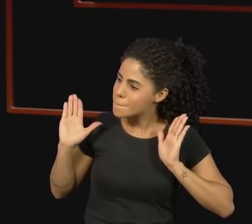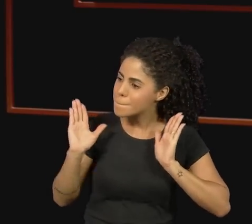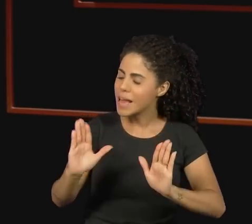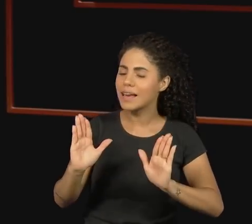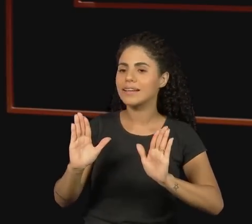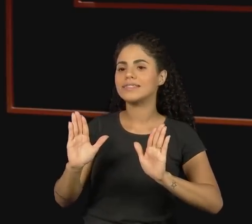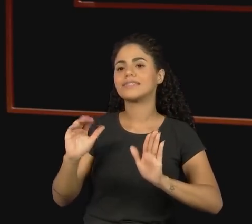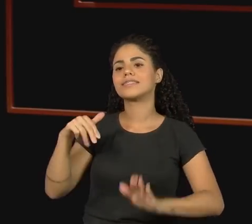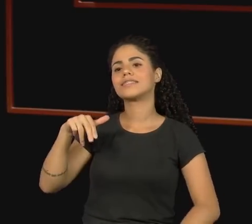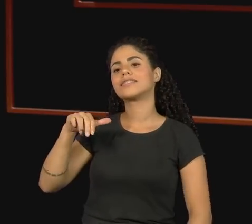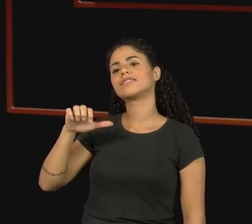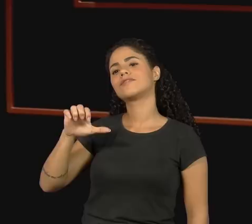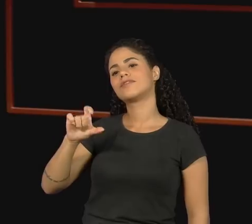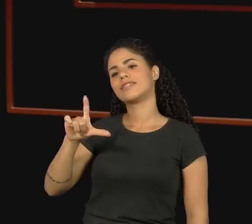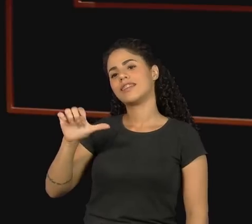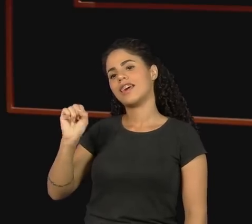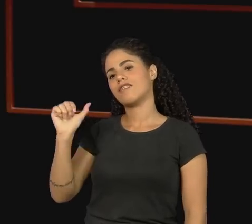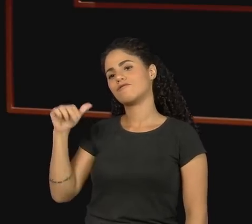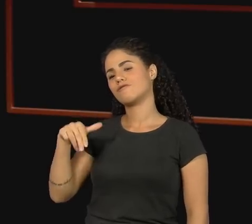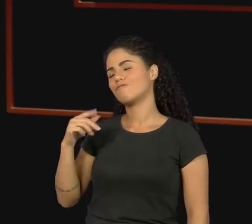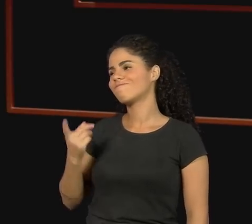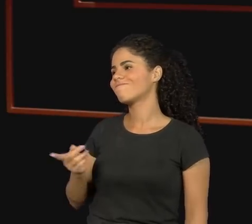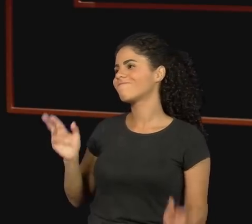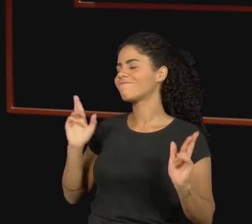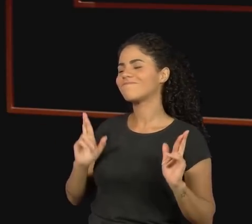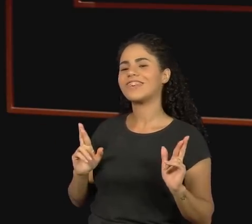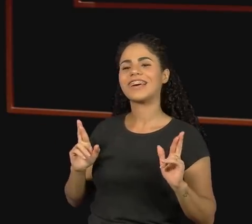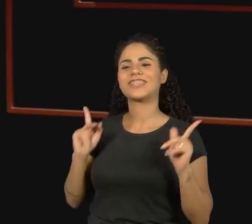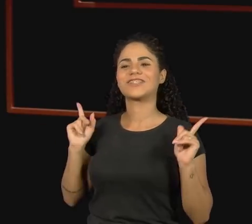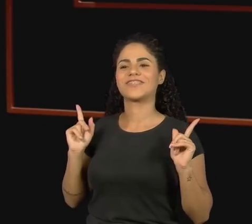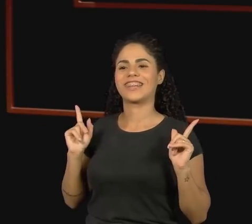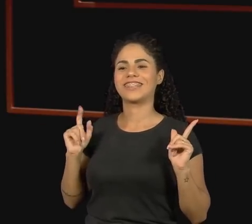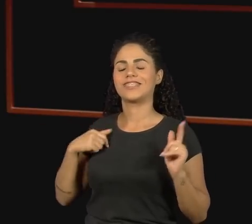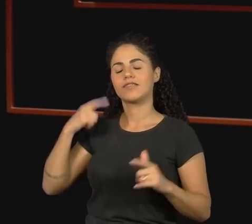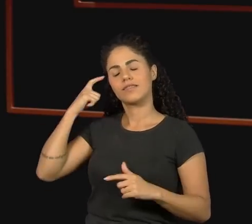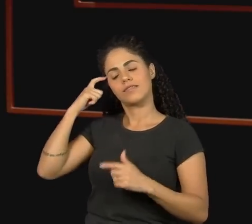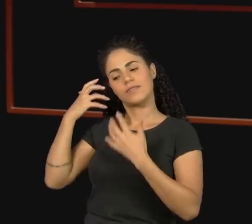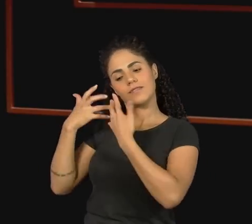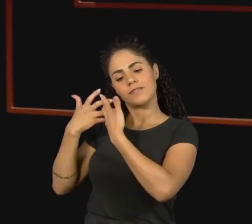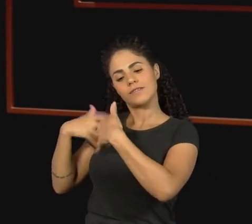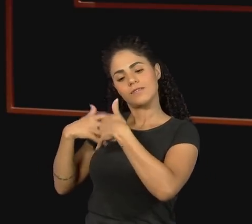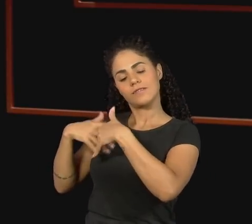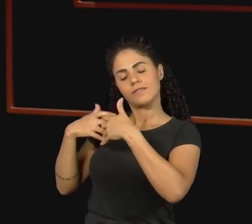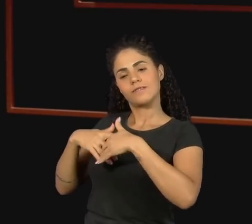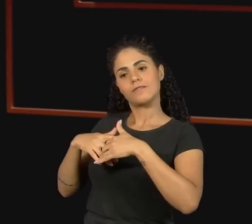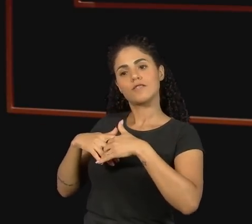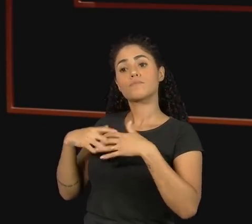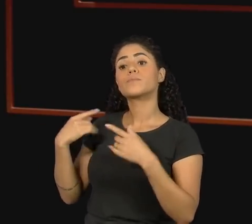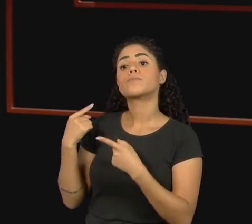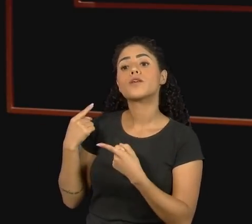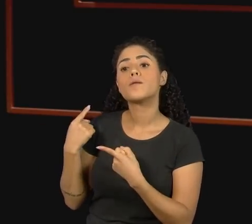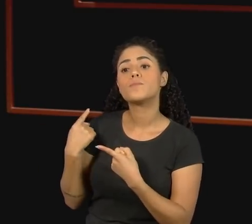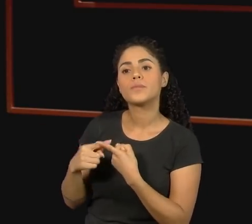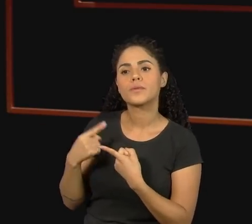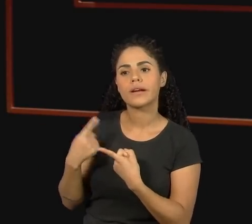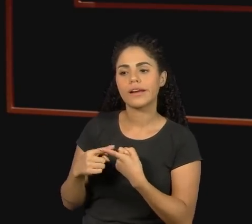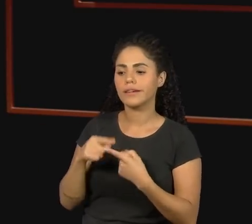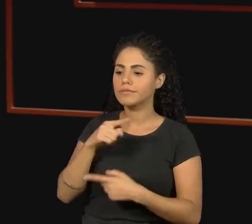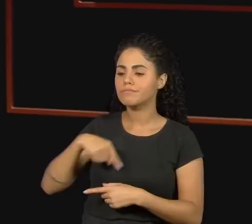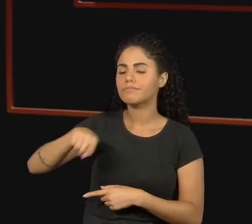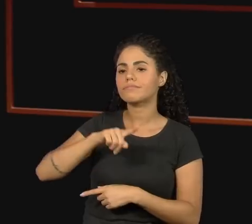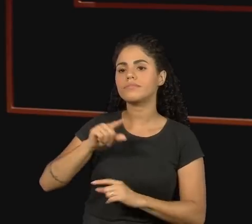Teatro Desagradável, ou míticas, as obras míticas, elas me fazem refletir em outro lugar. Talvez porque elas